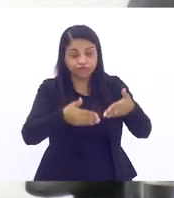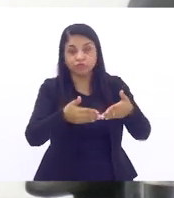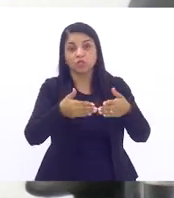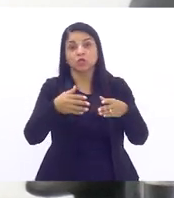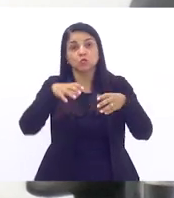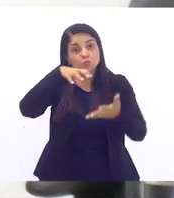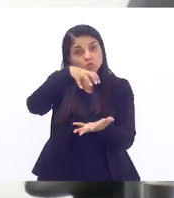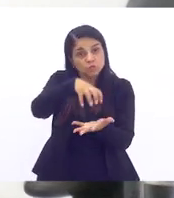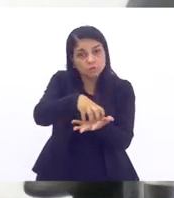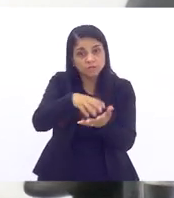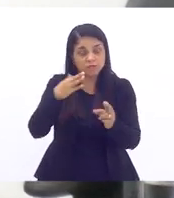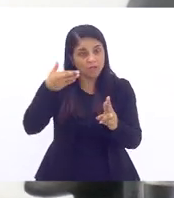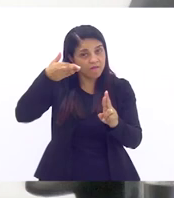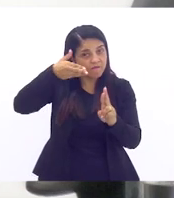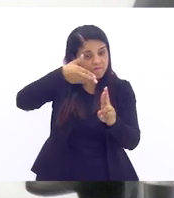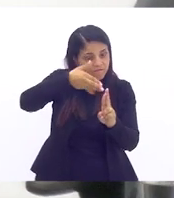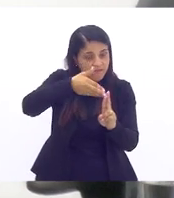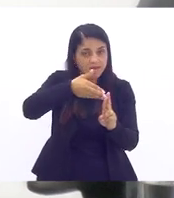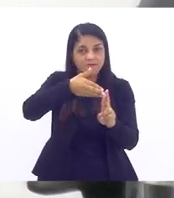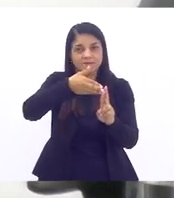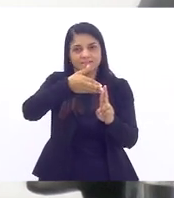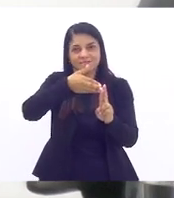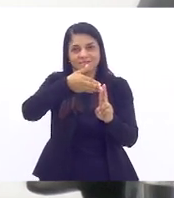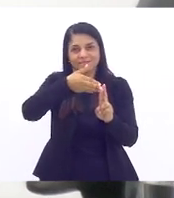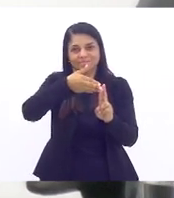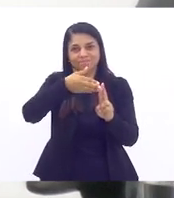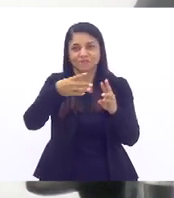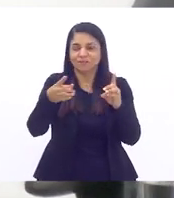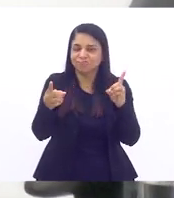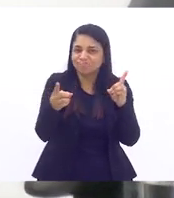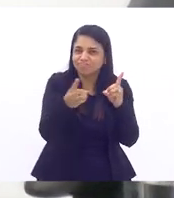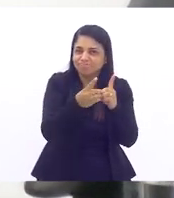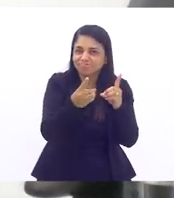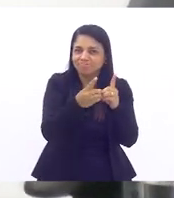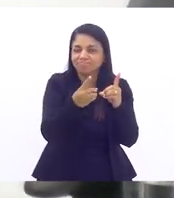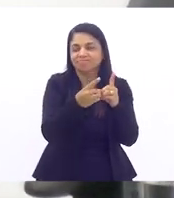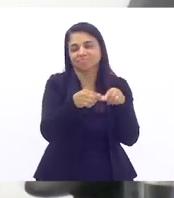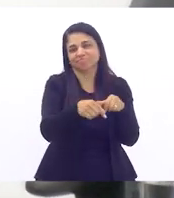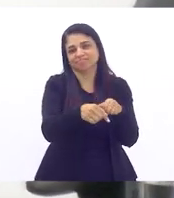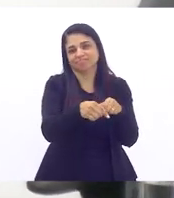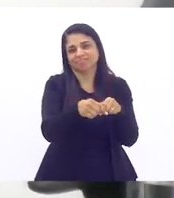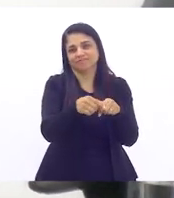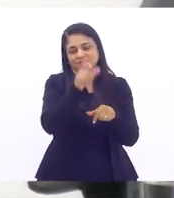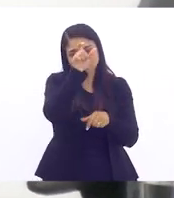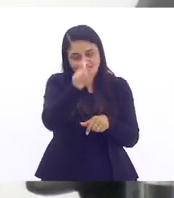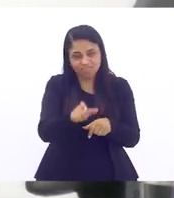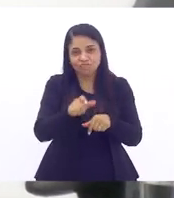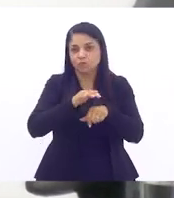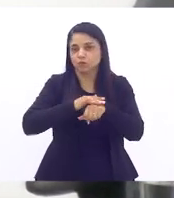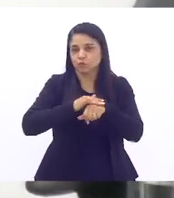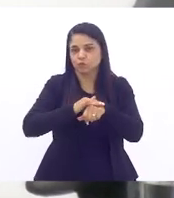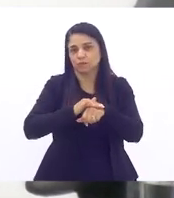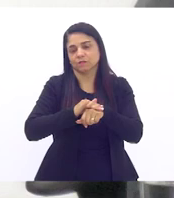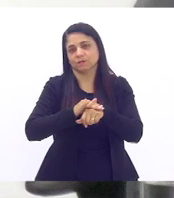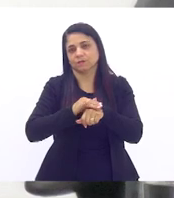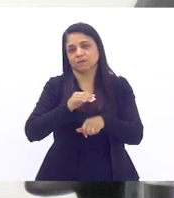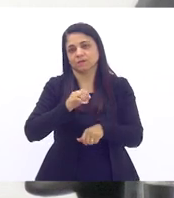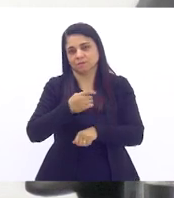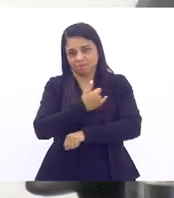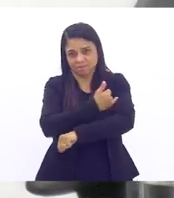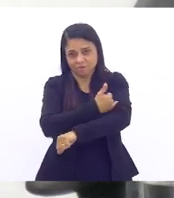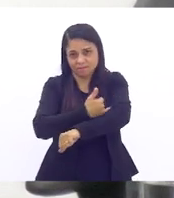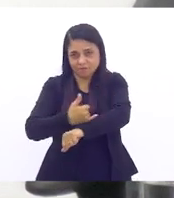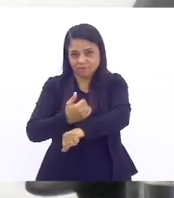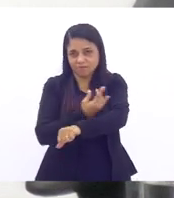sejam de fato de referência para o epidermólise porque é um atendimento especializado não